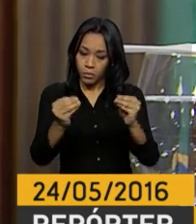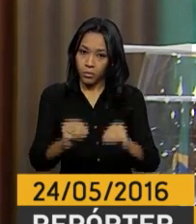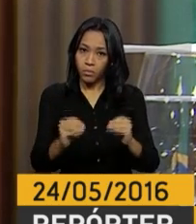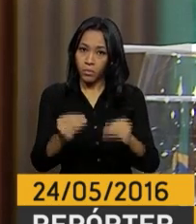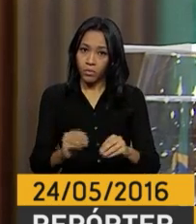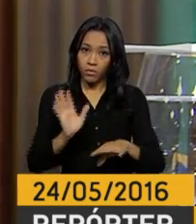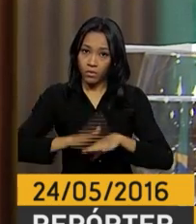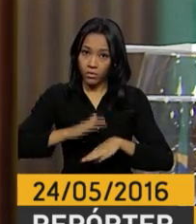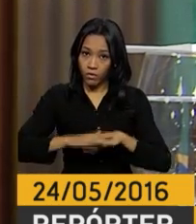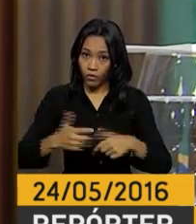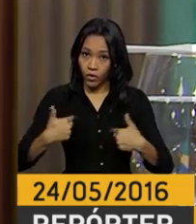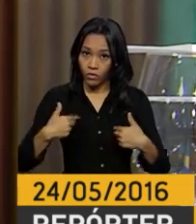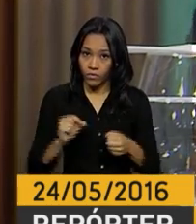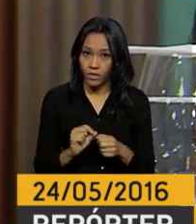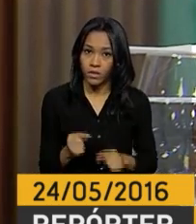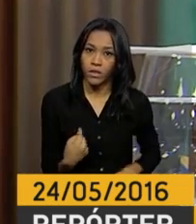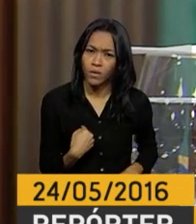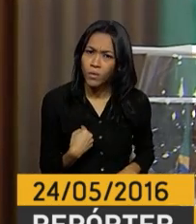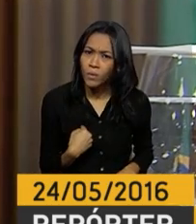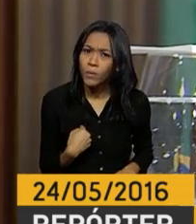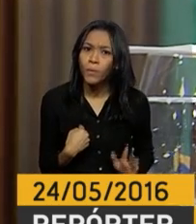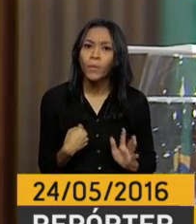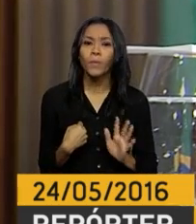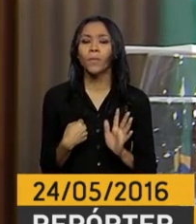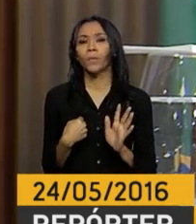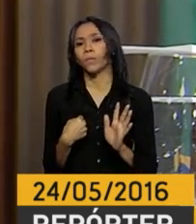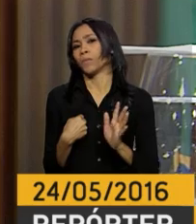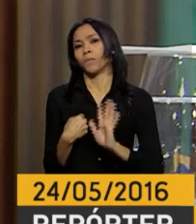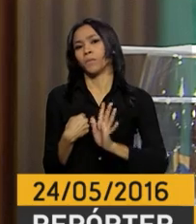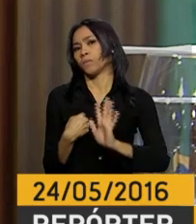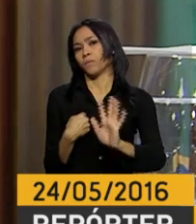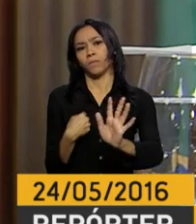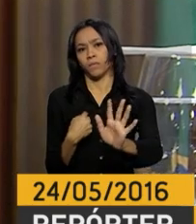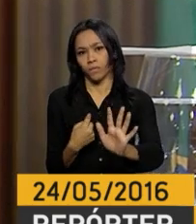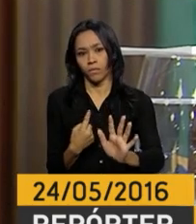remetido por mim. O projeto original foi remetido